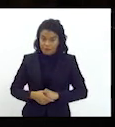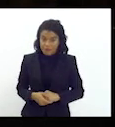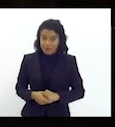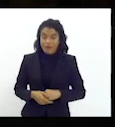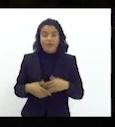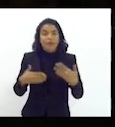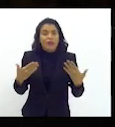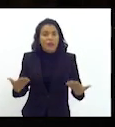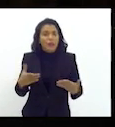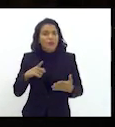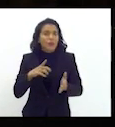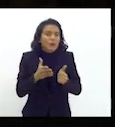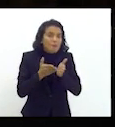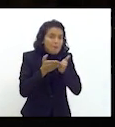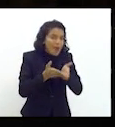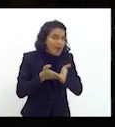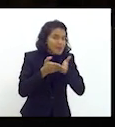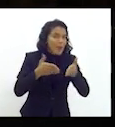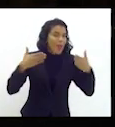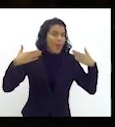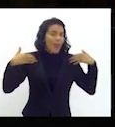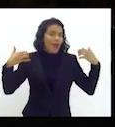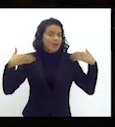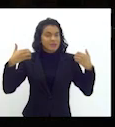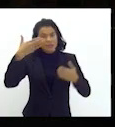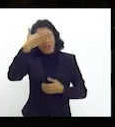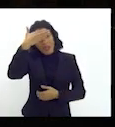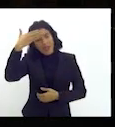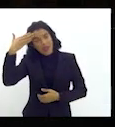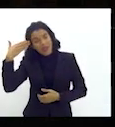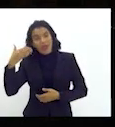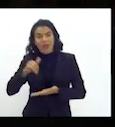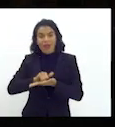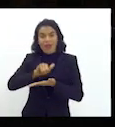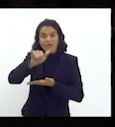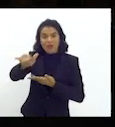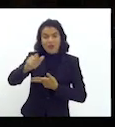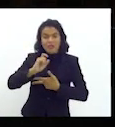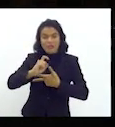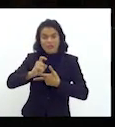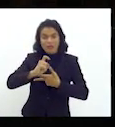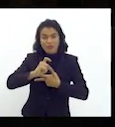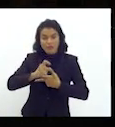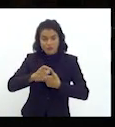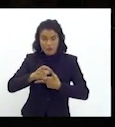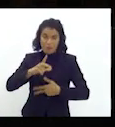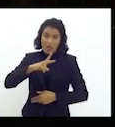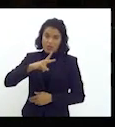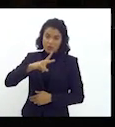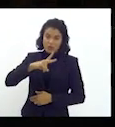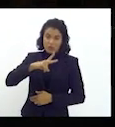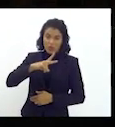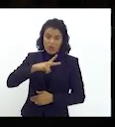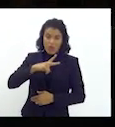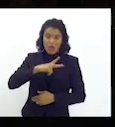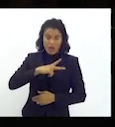só tem embarcação de lazer e aviões privados particulares